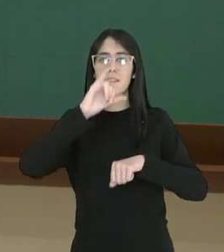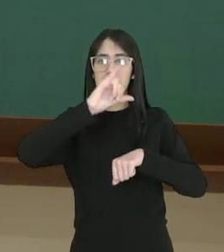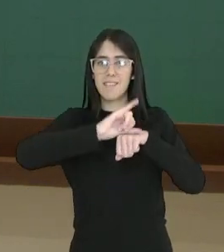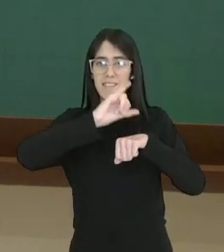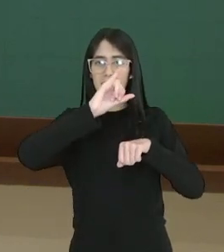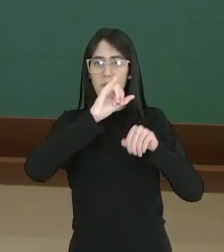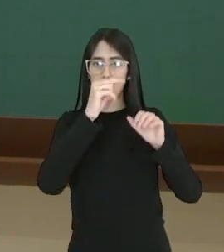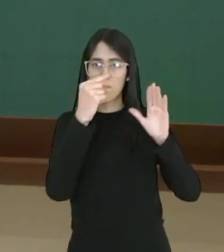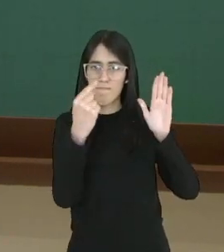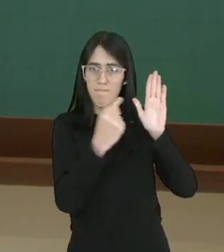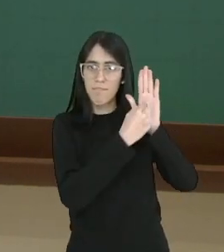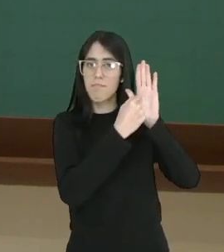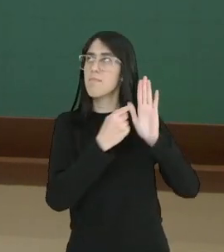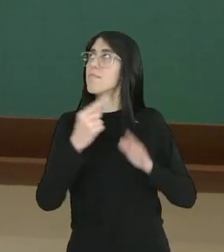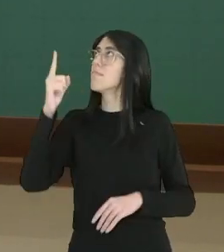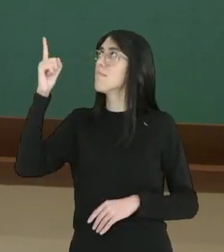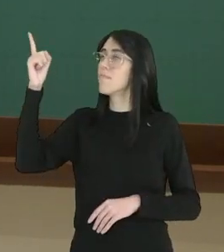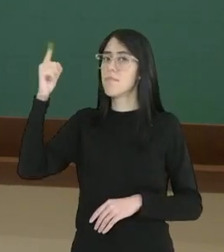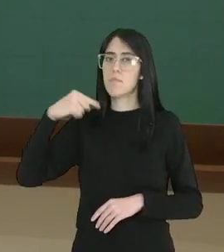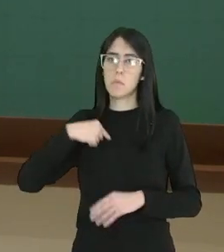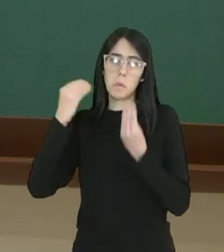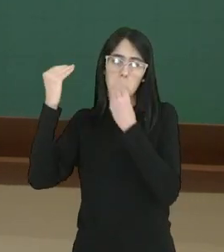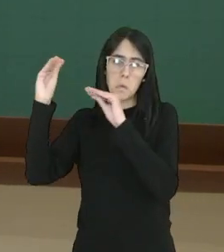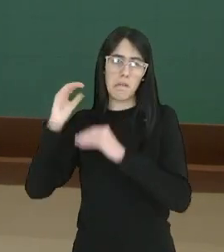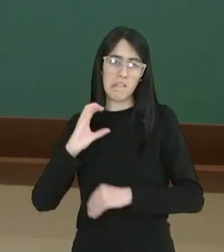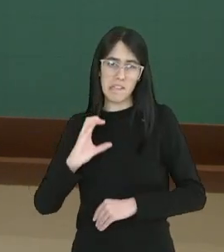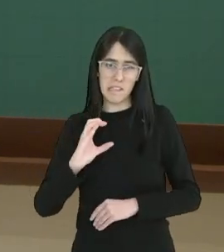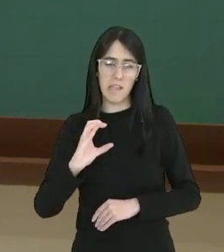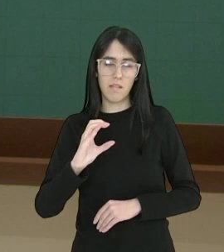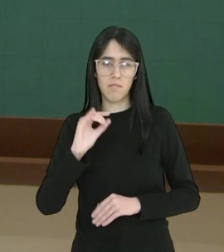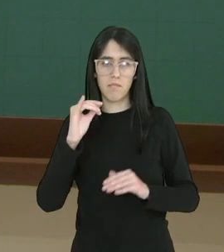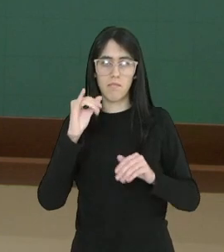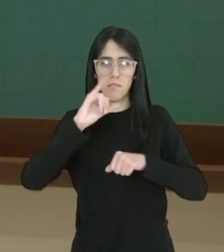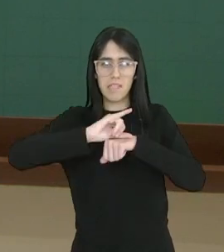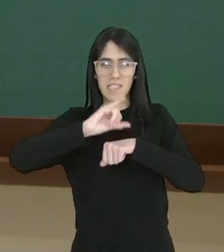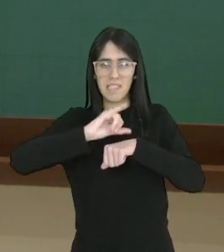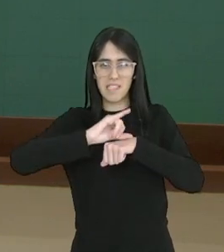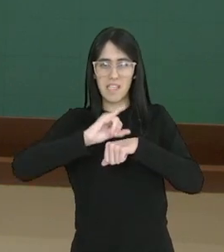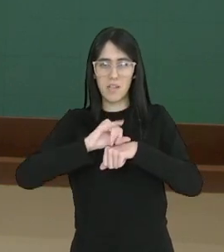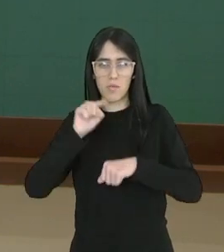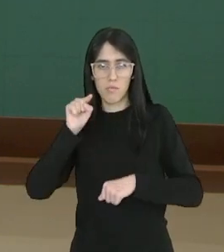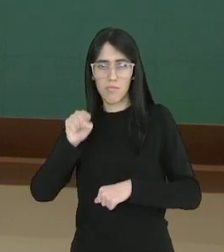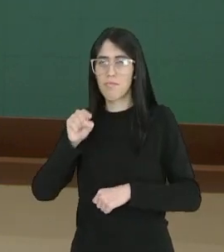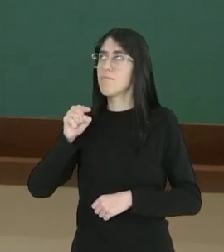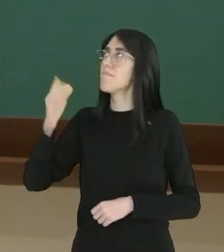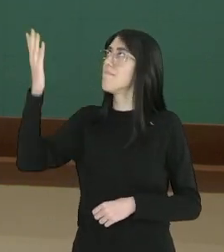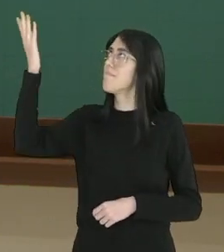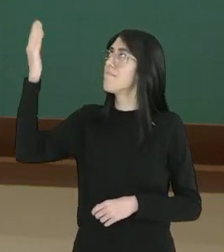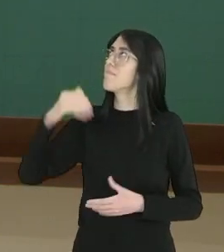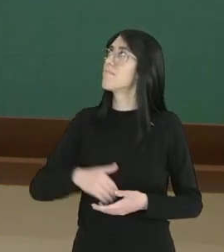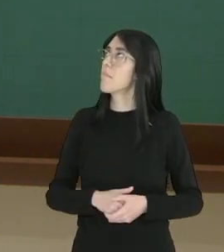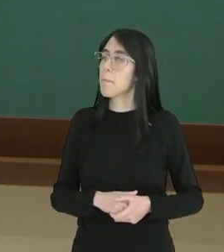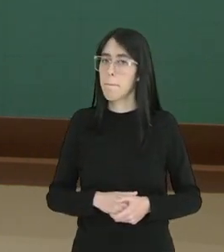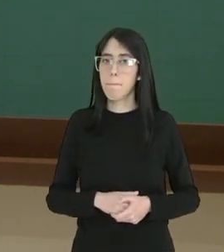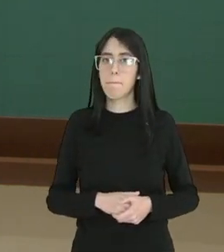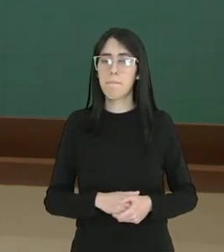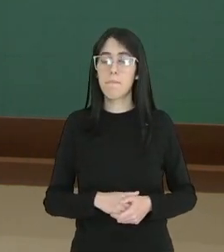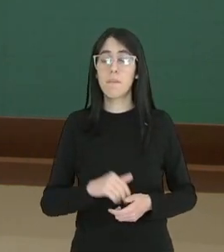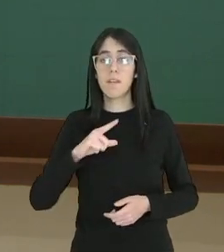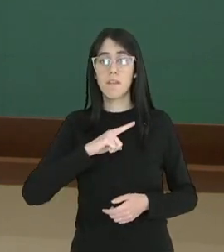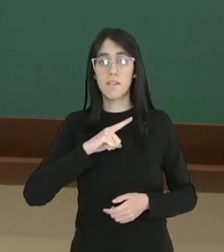C, que está localizado bem ao centro desta circunferência. A